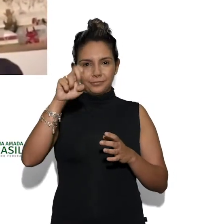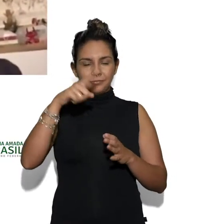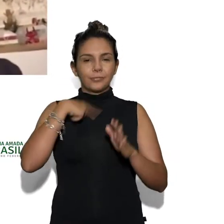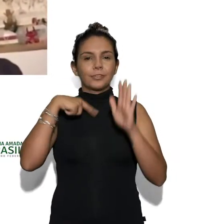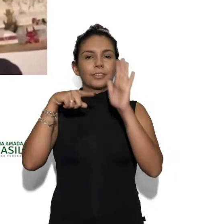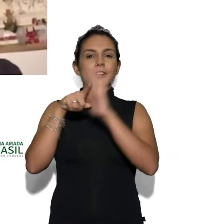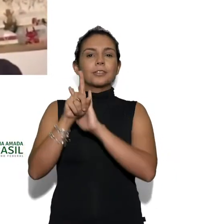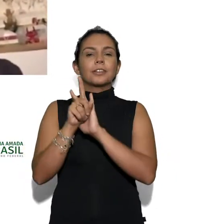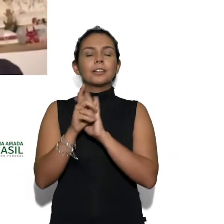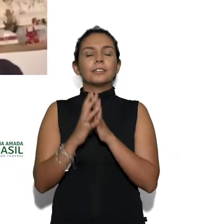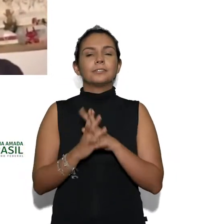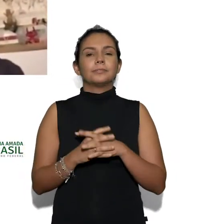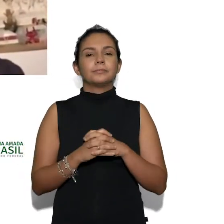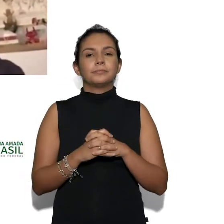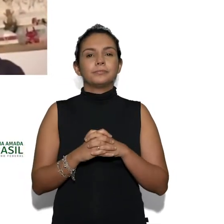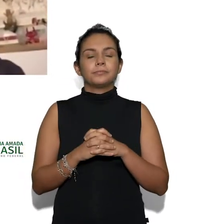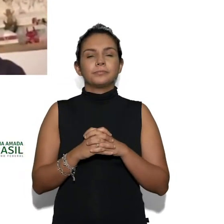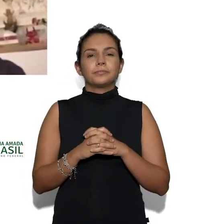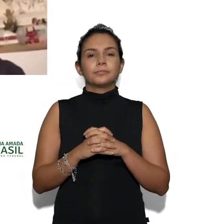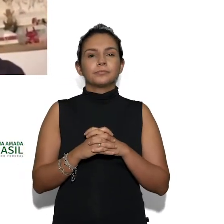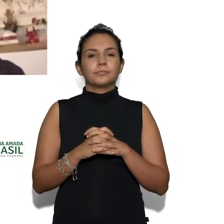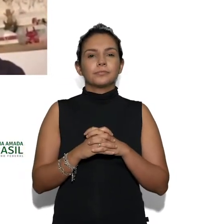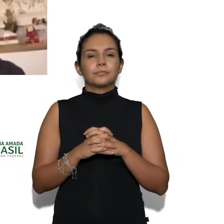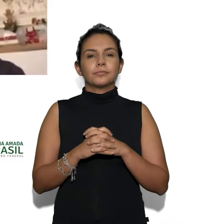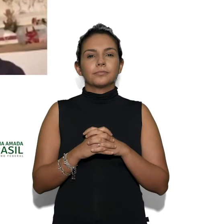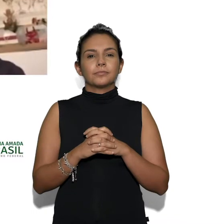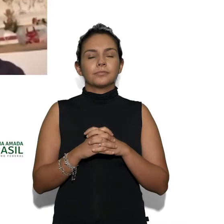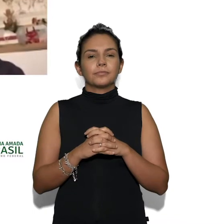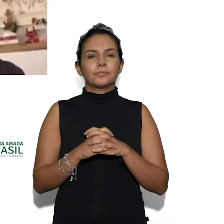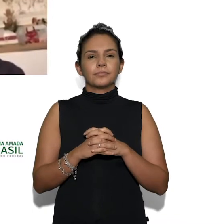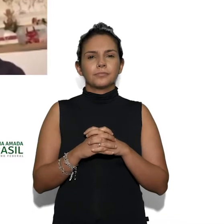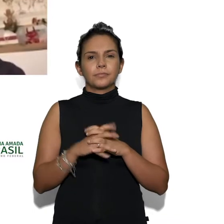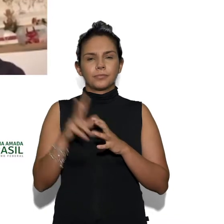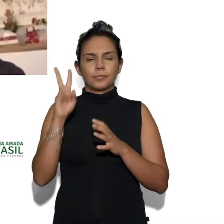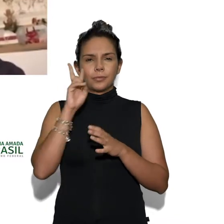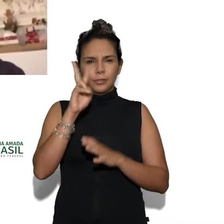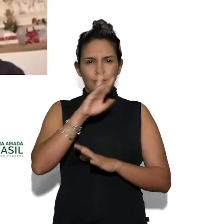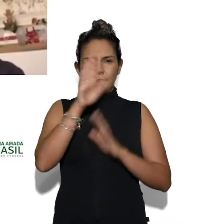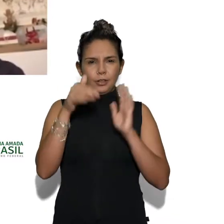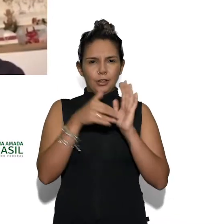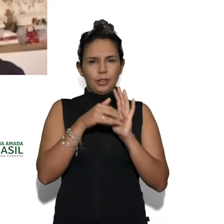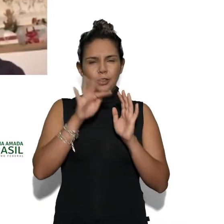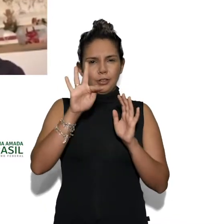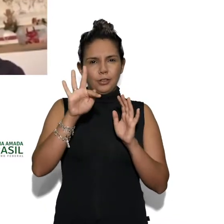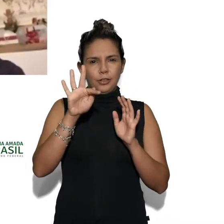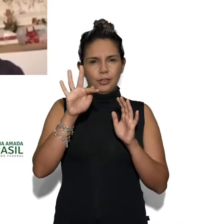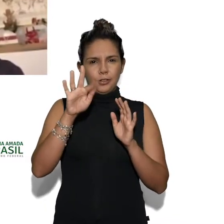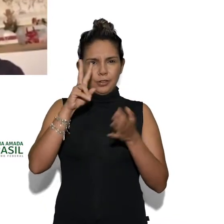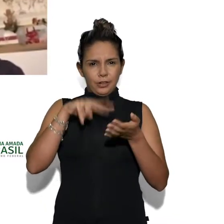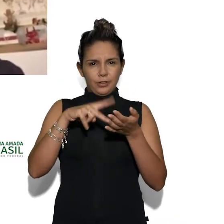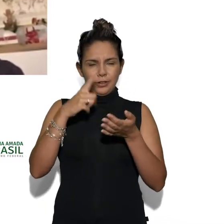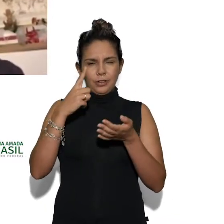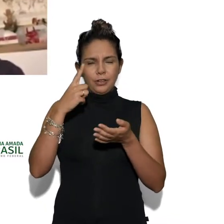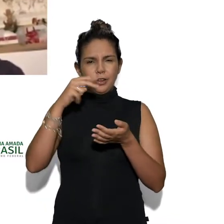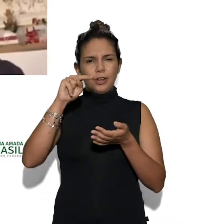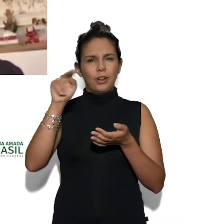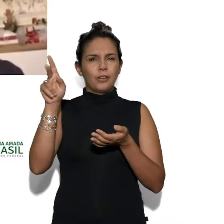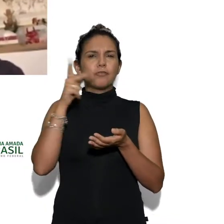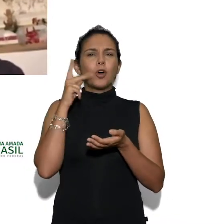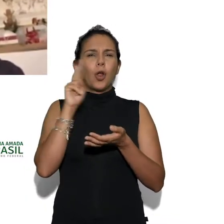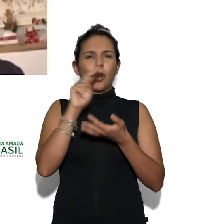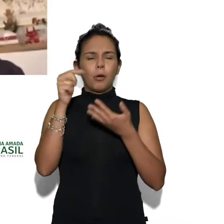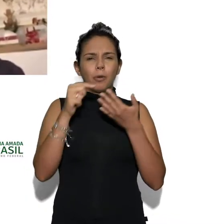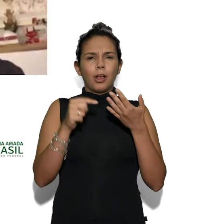perguntando, Simone? Isso de ver filmografia do Kurosawa toda de uma vez ou de Nero Novales